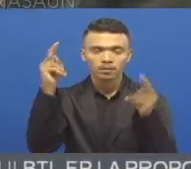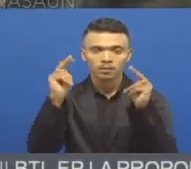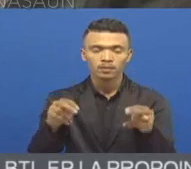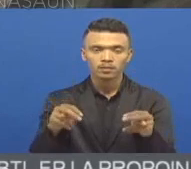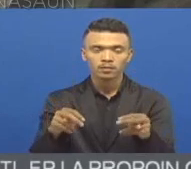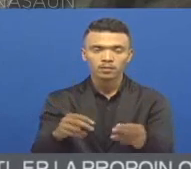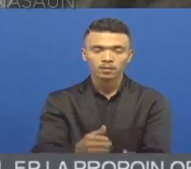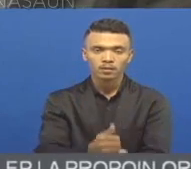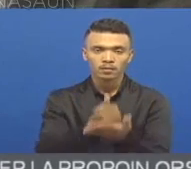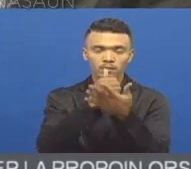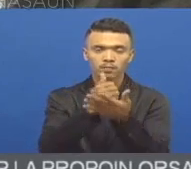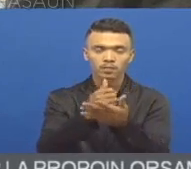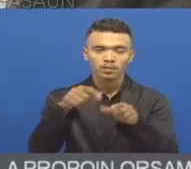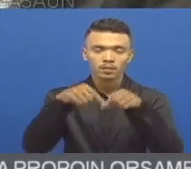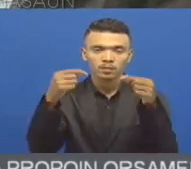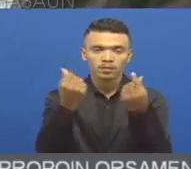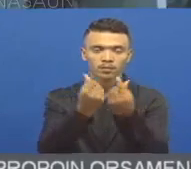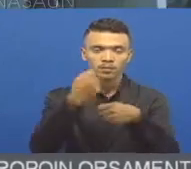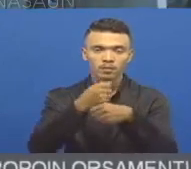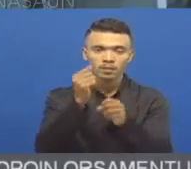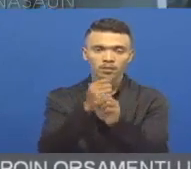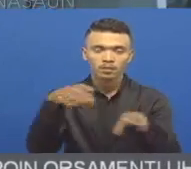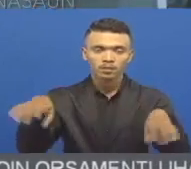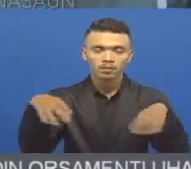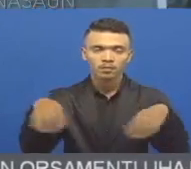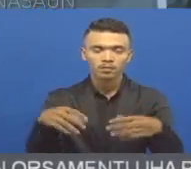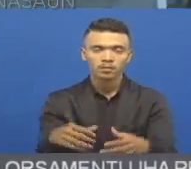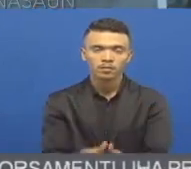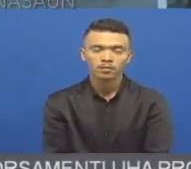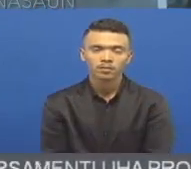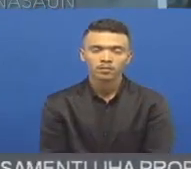despesa sobre facilidade que passira ou de rala o serviço.